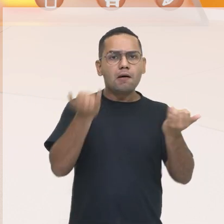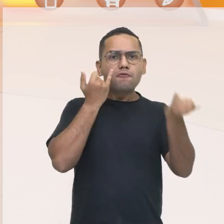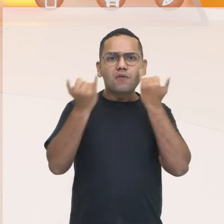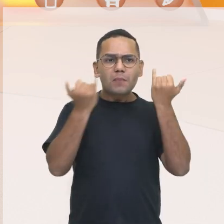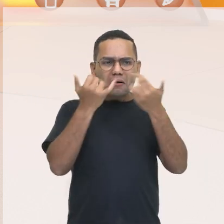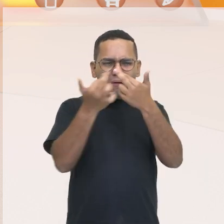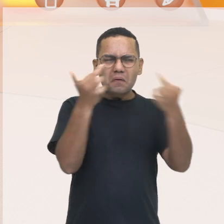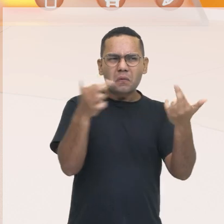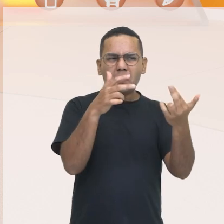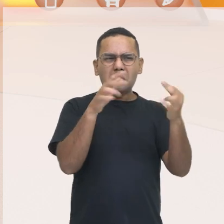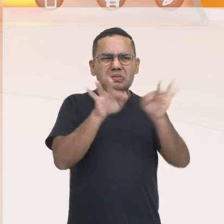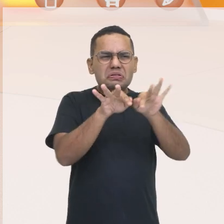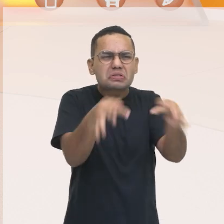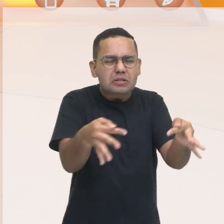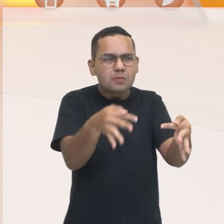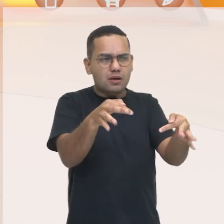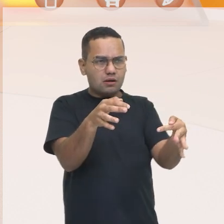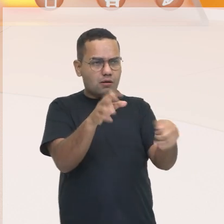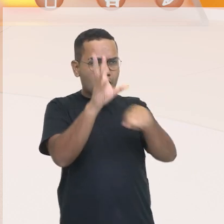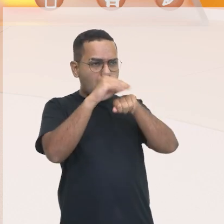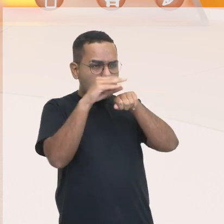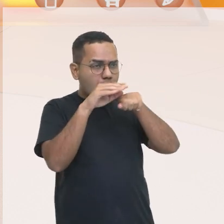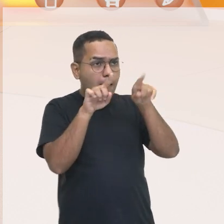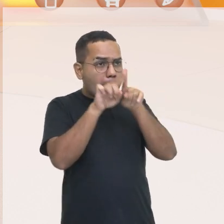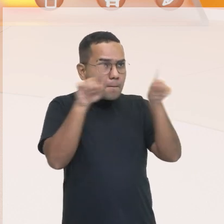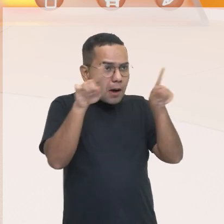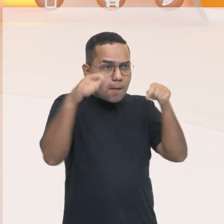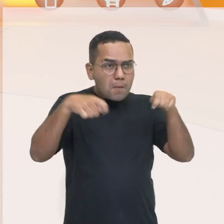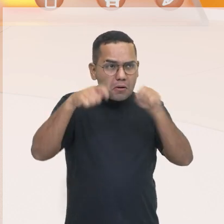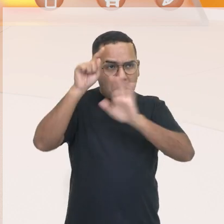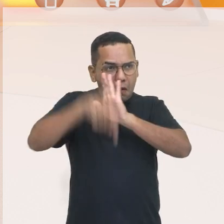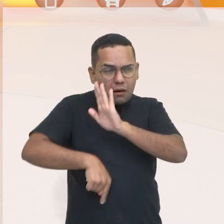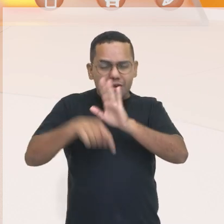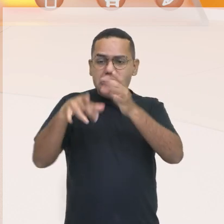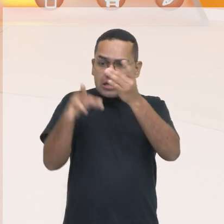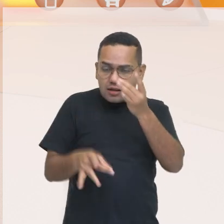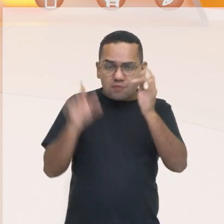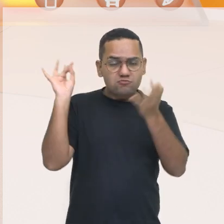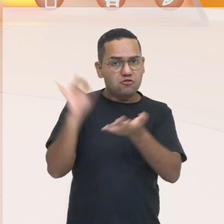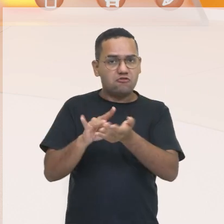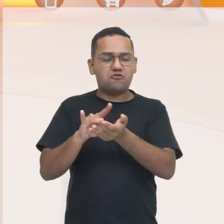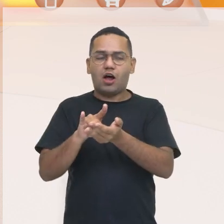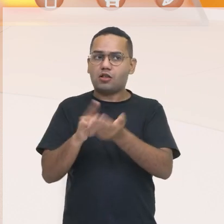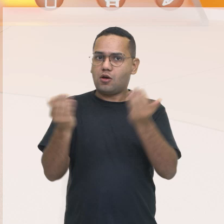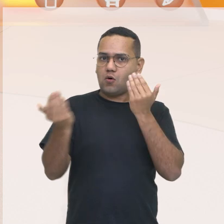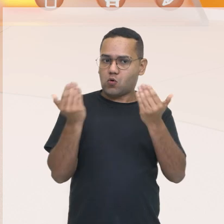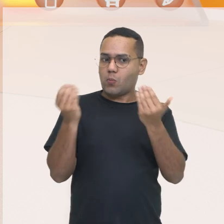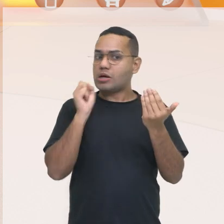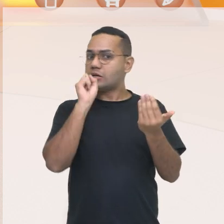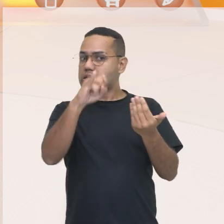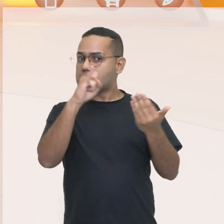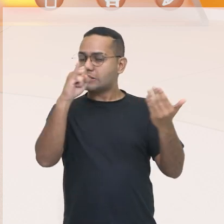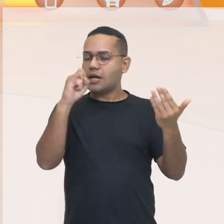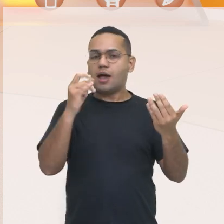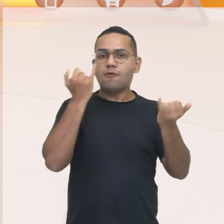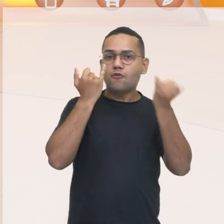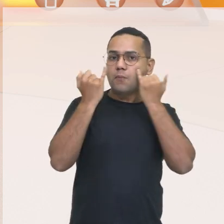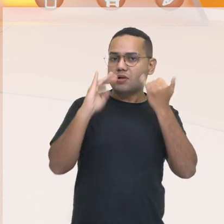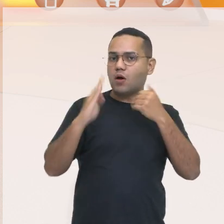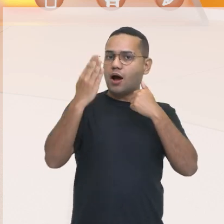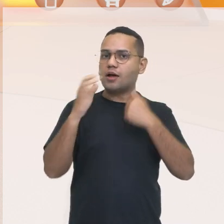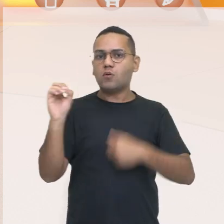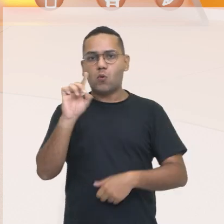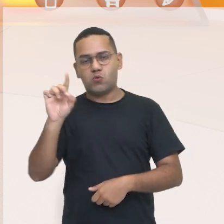te dando. Você saber interpretar e saber se aquilo é fake news ou não. Olha a importância aí, tá?